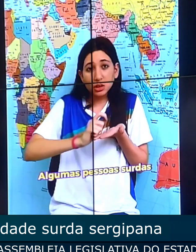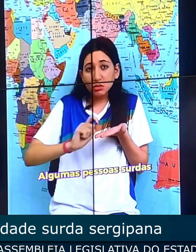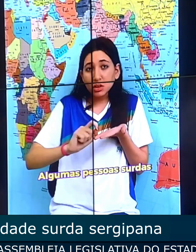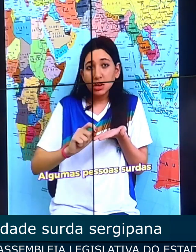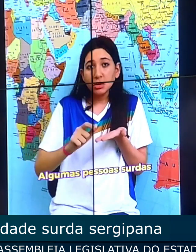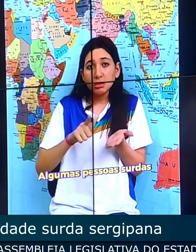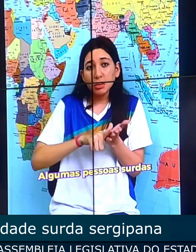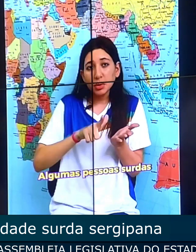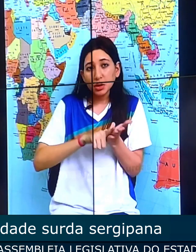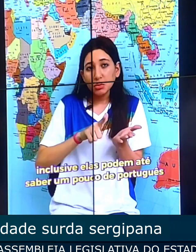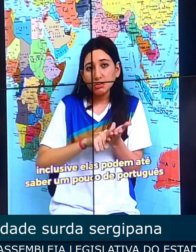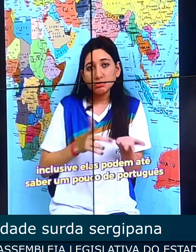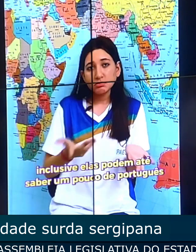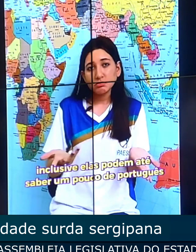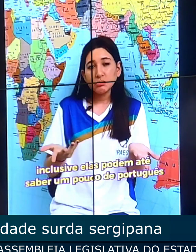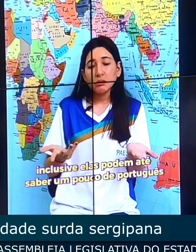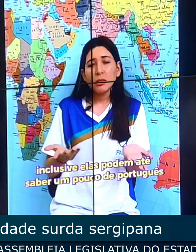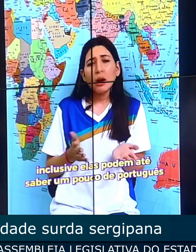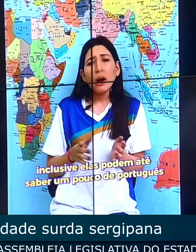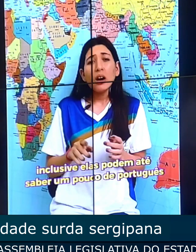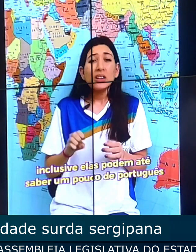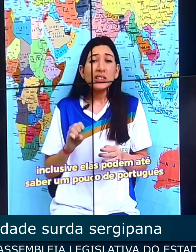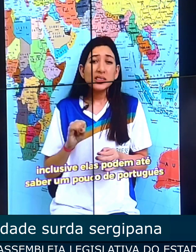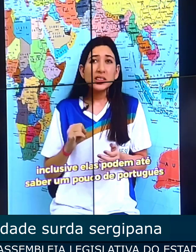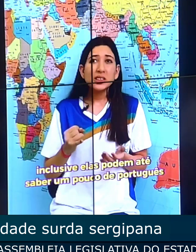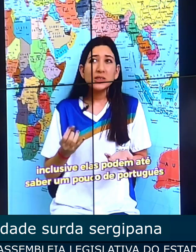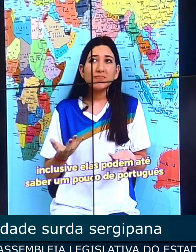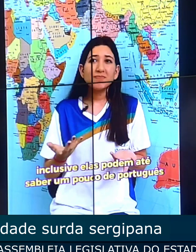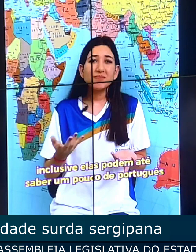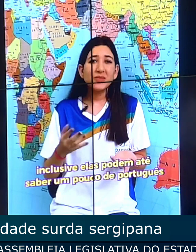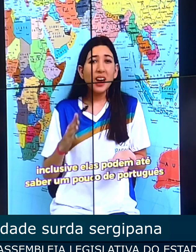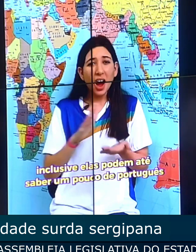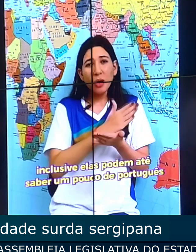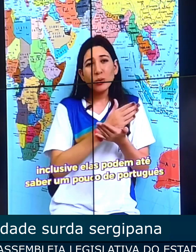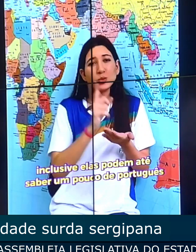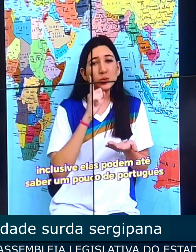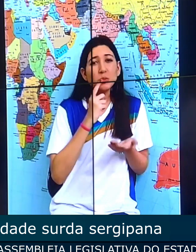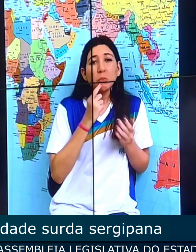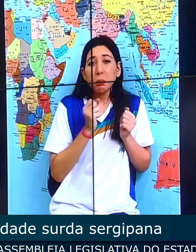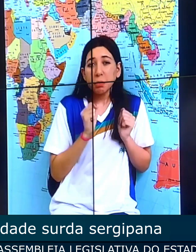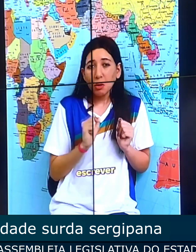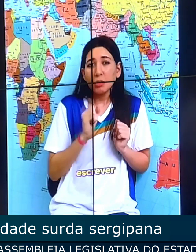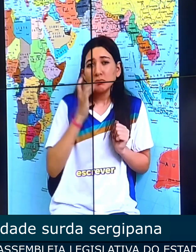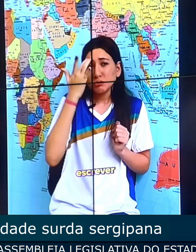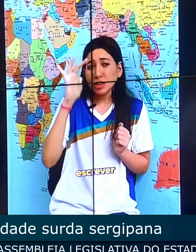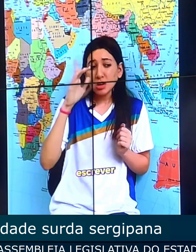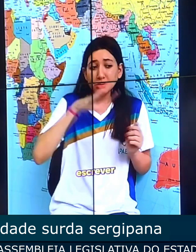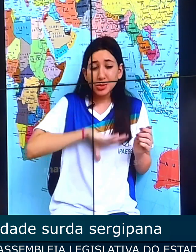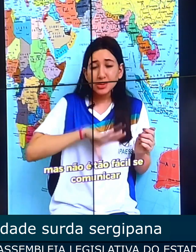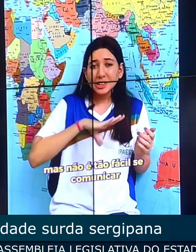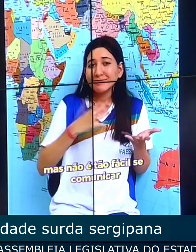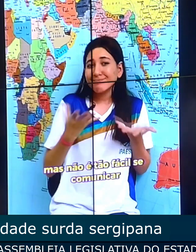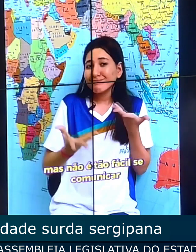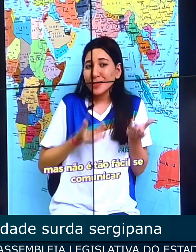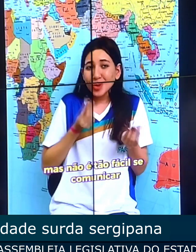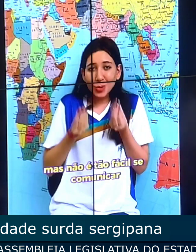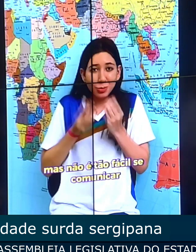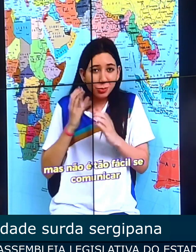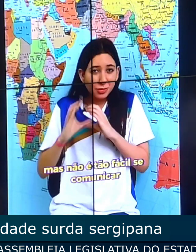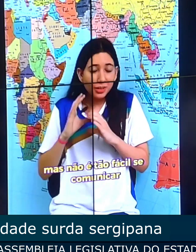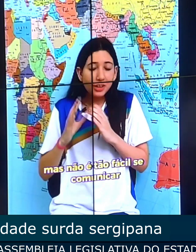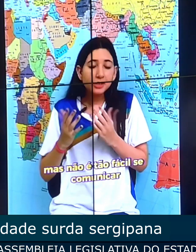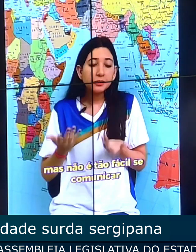Algumas pessoas surdas, inclusive, elas podem até saber um pouco de português, escrever, mas não é